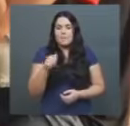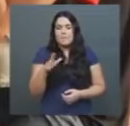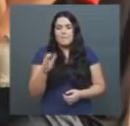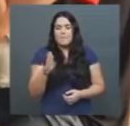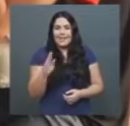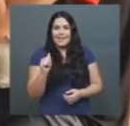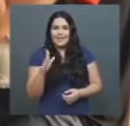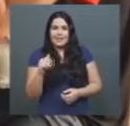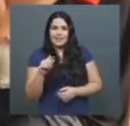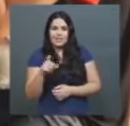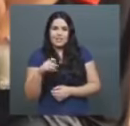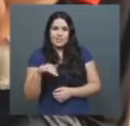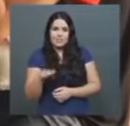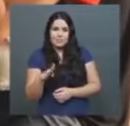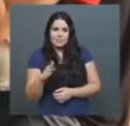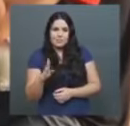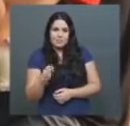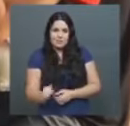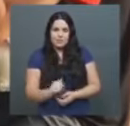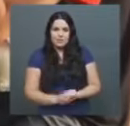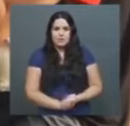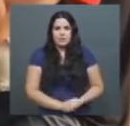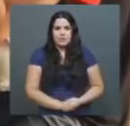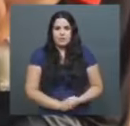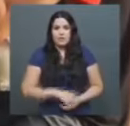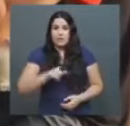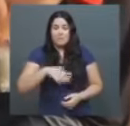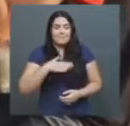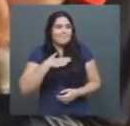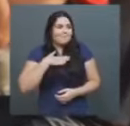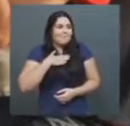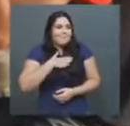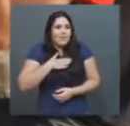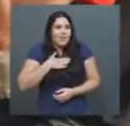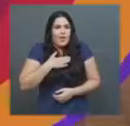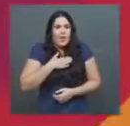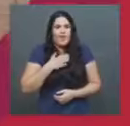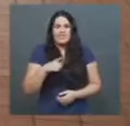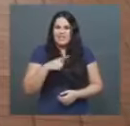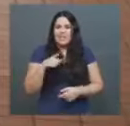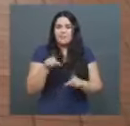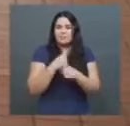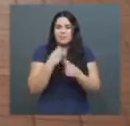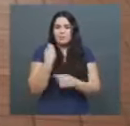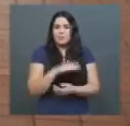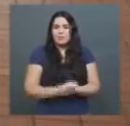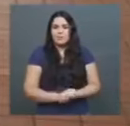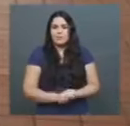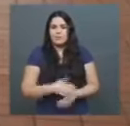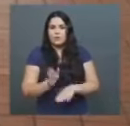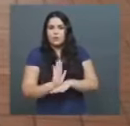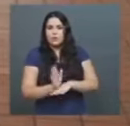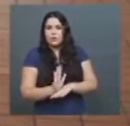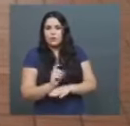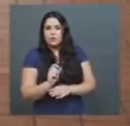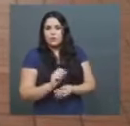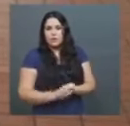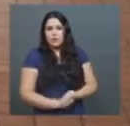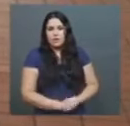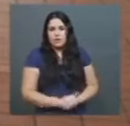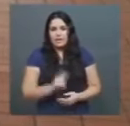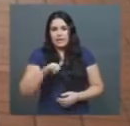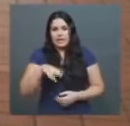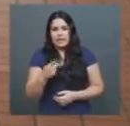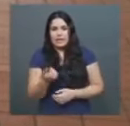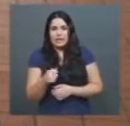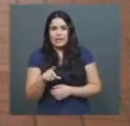super pouco famosa, muito gostosa de ouvir, tem várias músicas boas. Eu vou indicar Estrelas Além do Tempo, que é